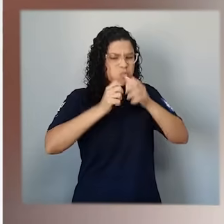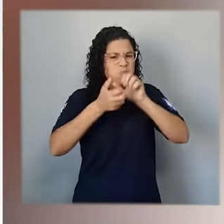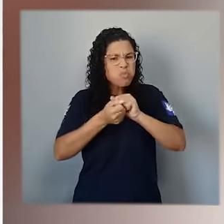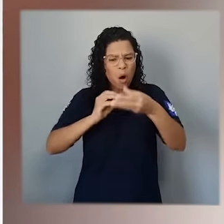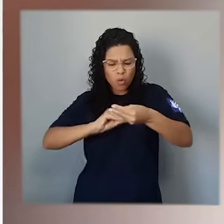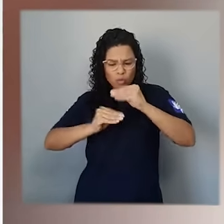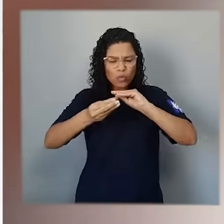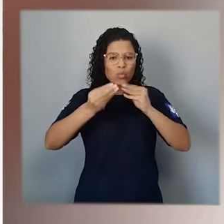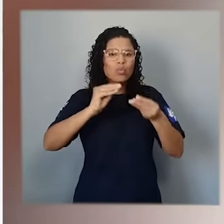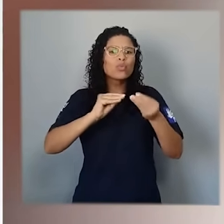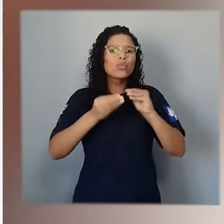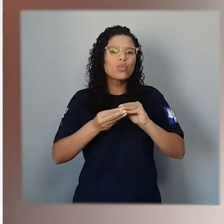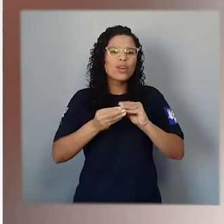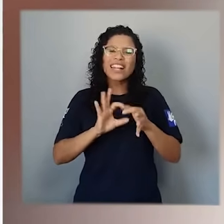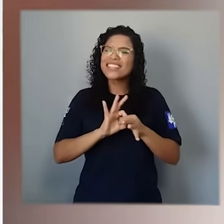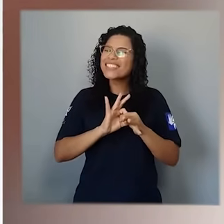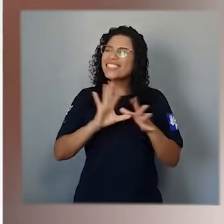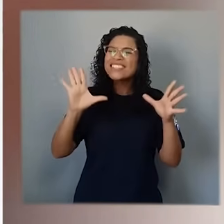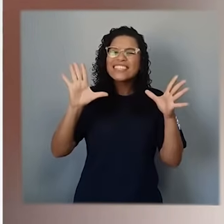amassem, dobrem.